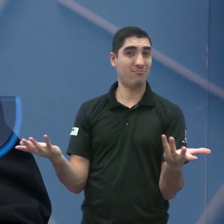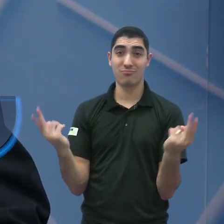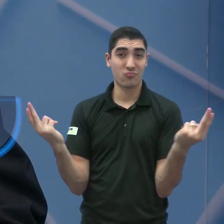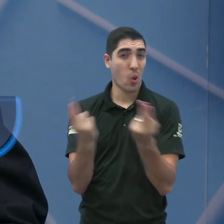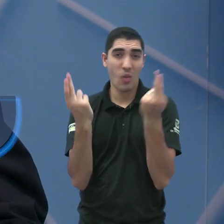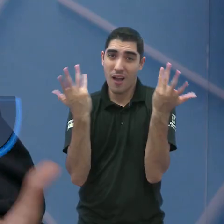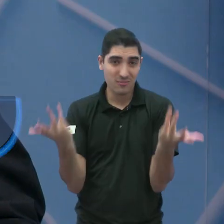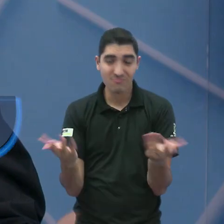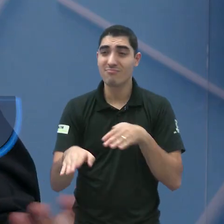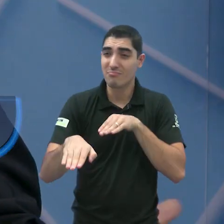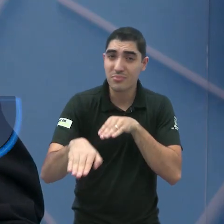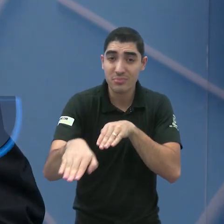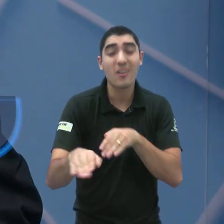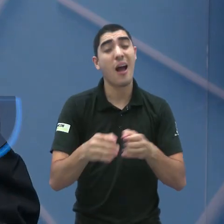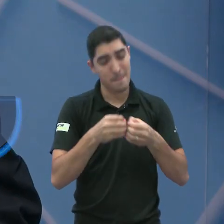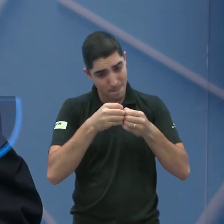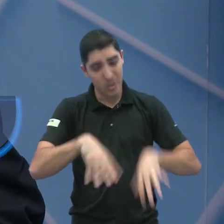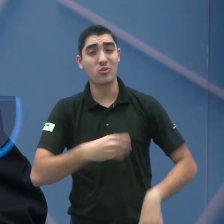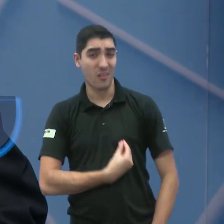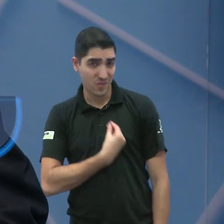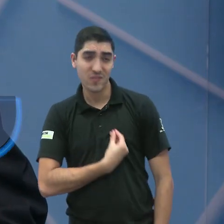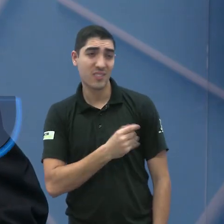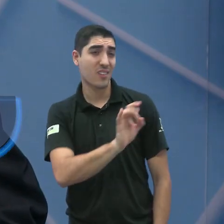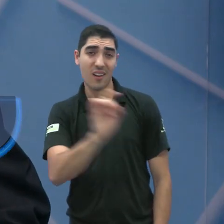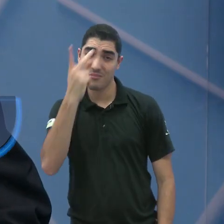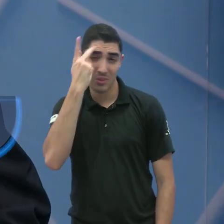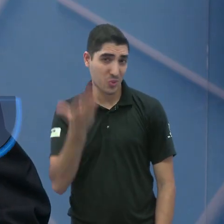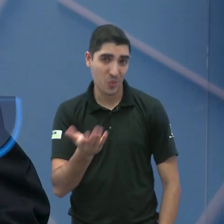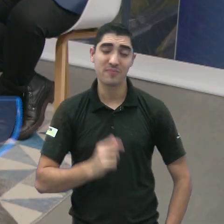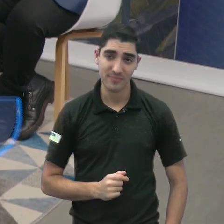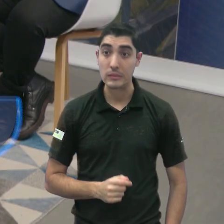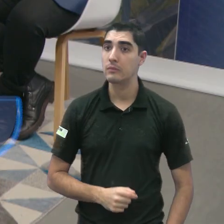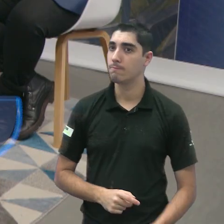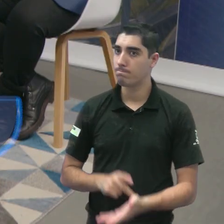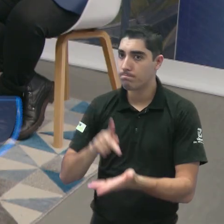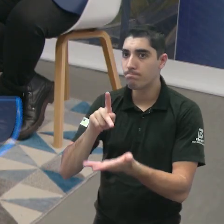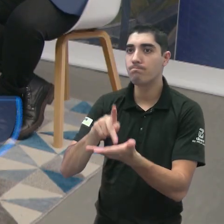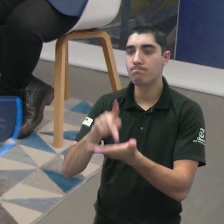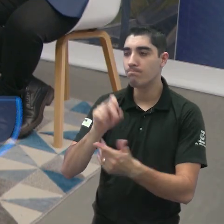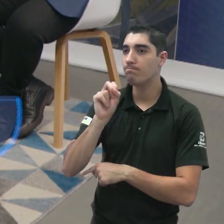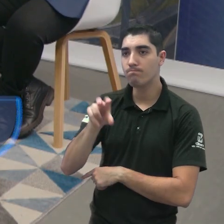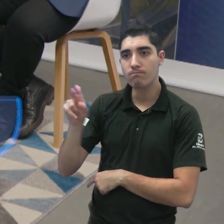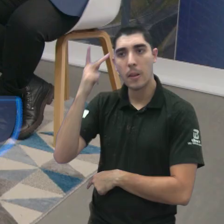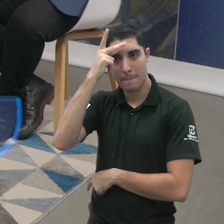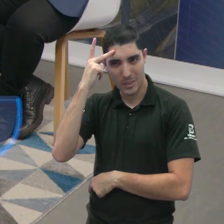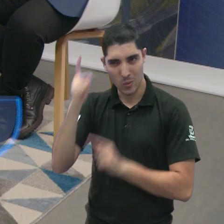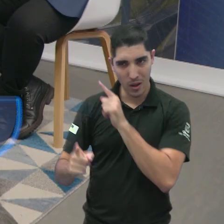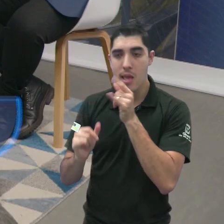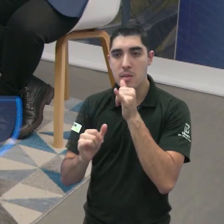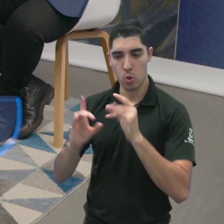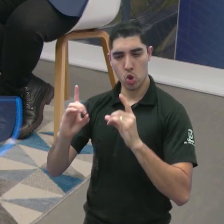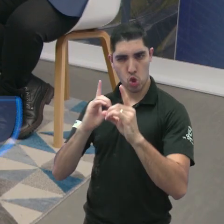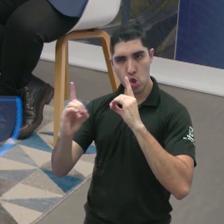acaba influenciando e muito até na qualidade de vida do cidadão, né? A gente vê as pessoas que utilizam a rodovia Presidente